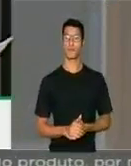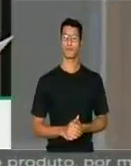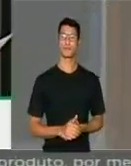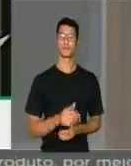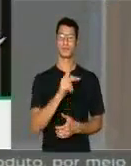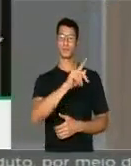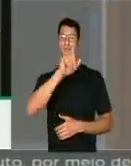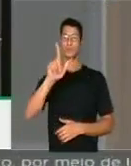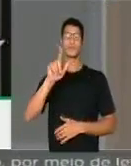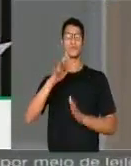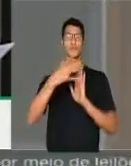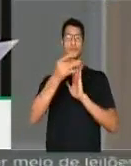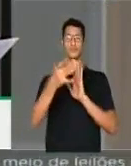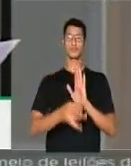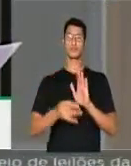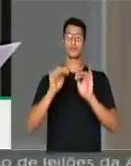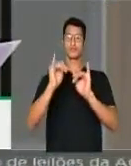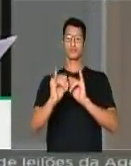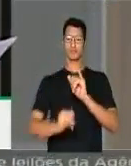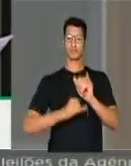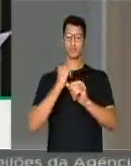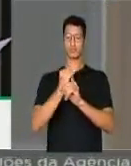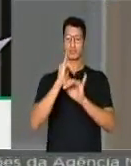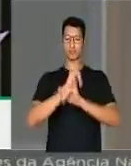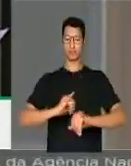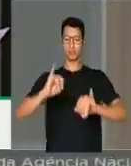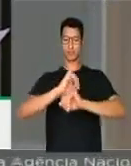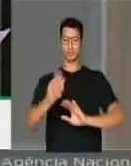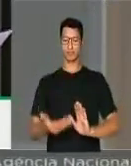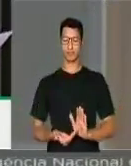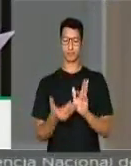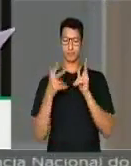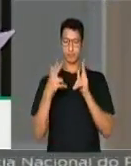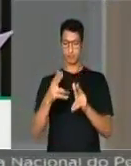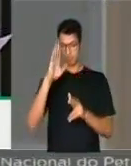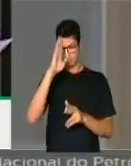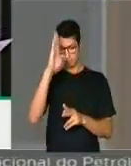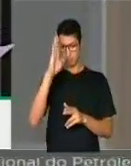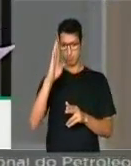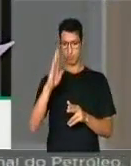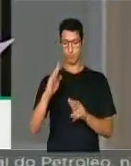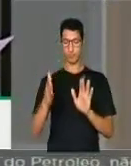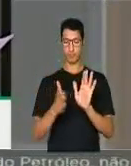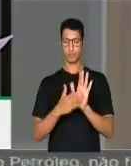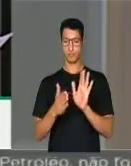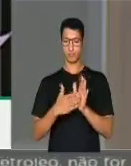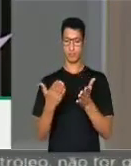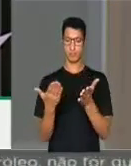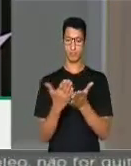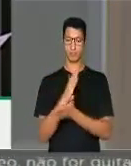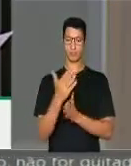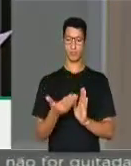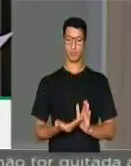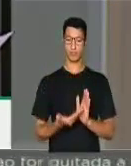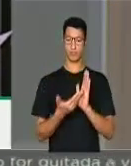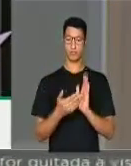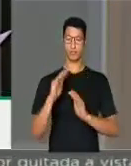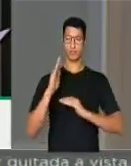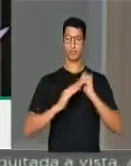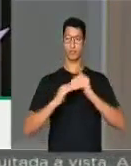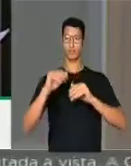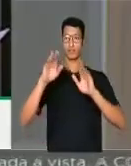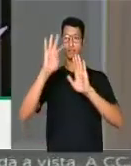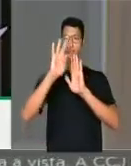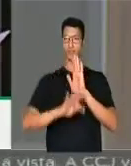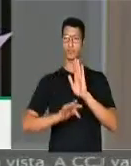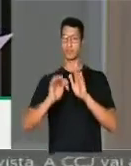Este PL foi destaque no site de notícias da Câmara, como principal proposta aprovada na Casa sobre o